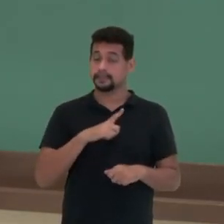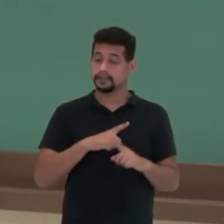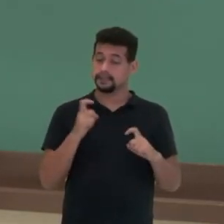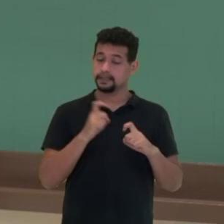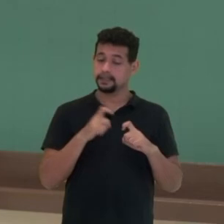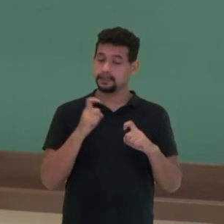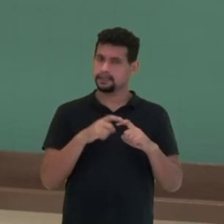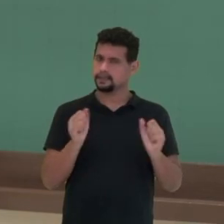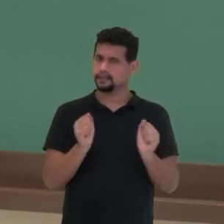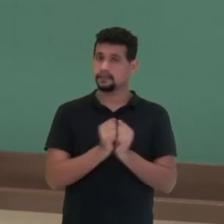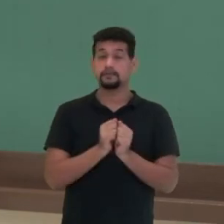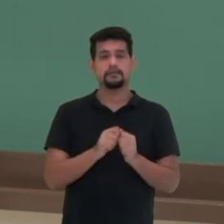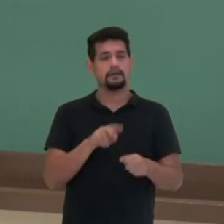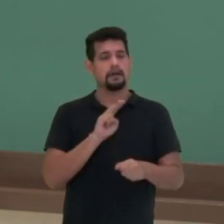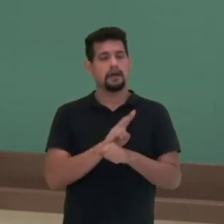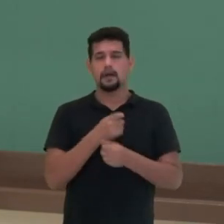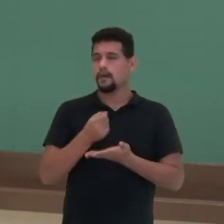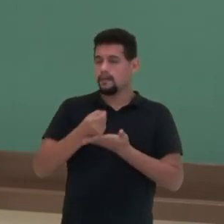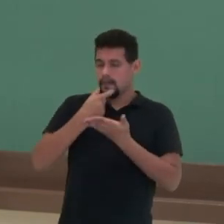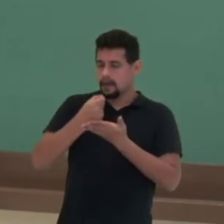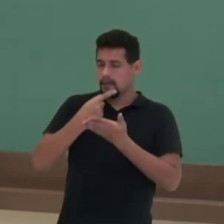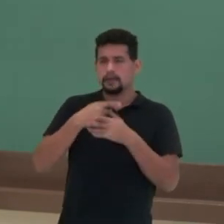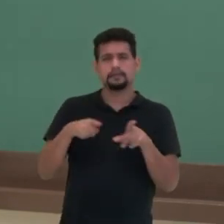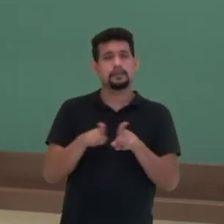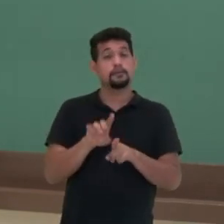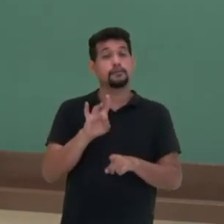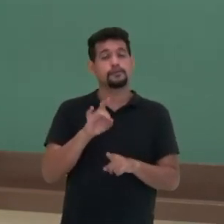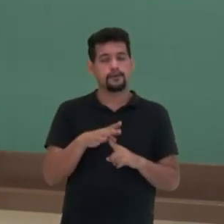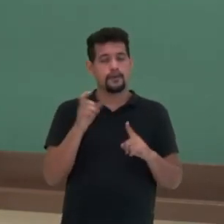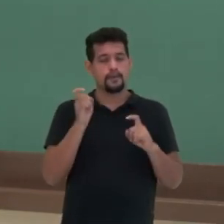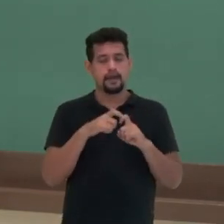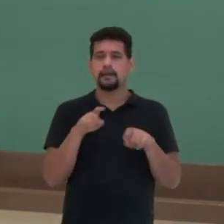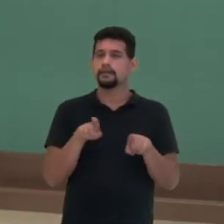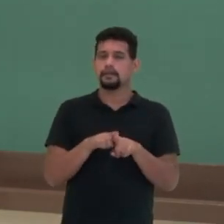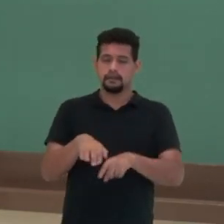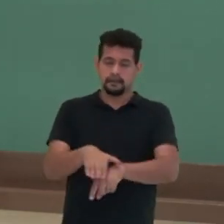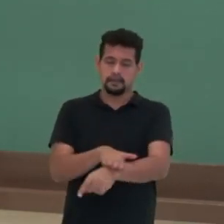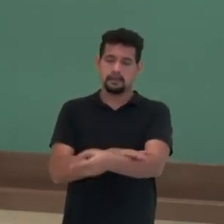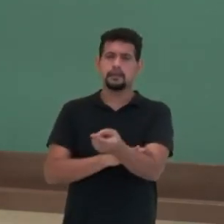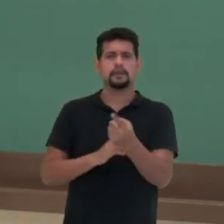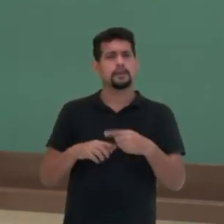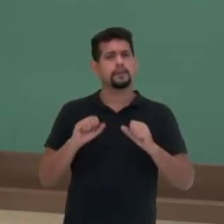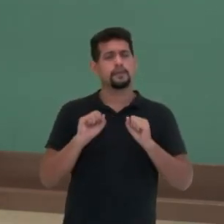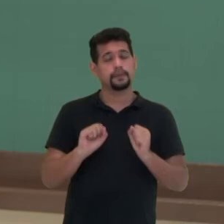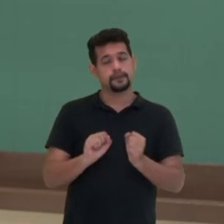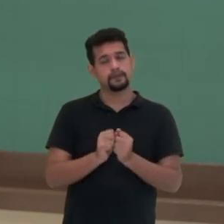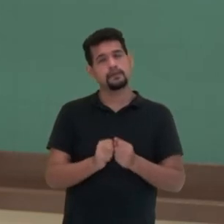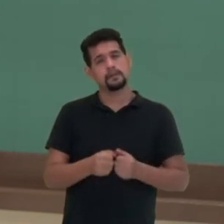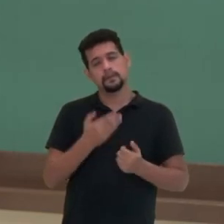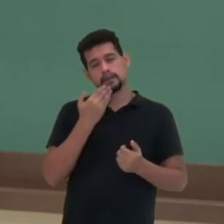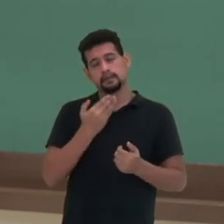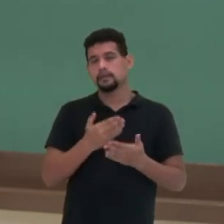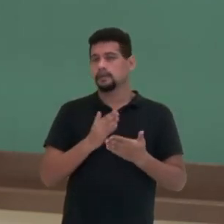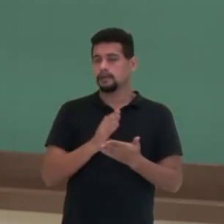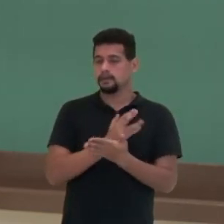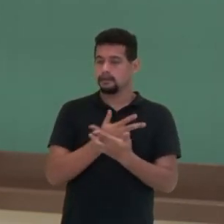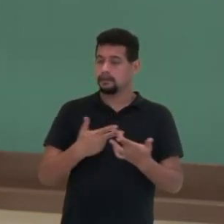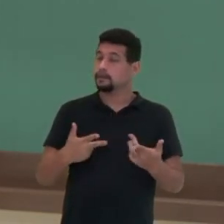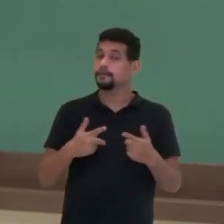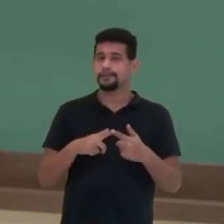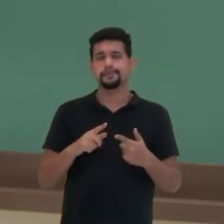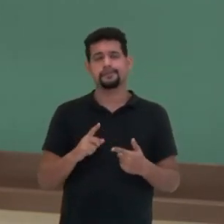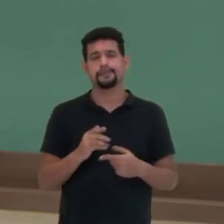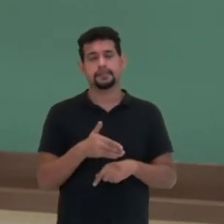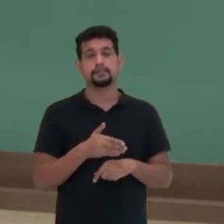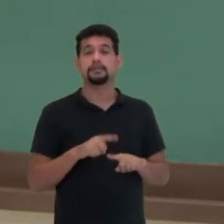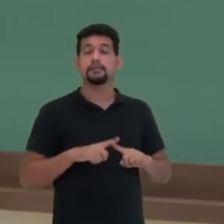médico, né? Então você vai tomar um medicamento, então somente um médico, um dermatologista, que pode prescrever algo que seria mais